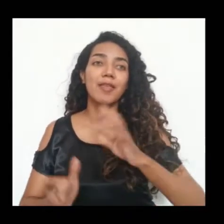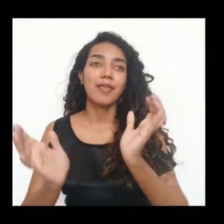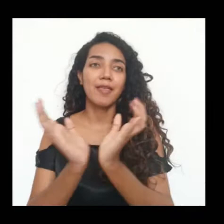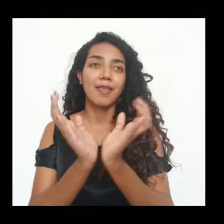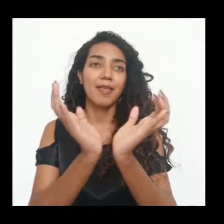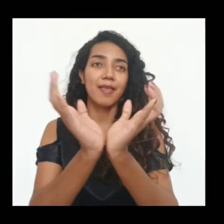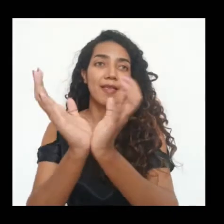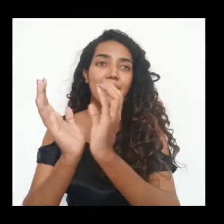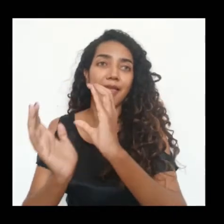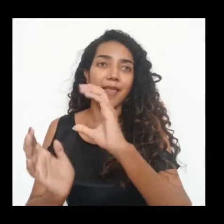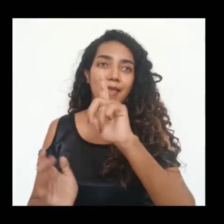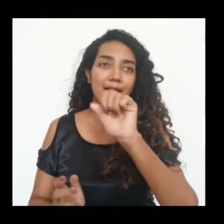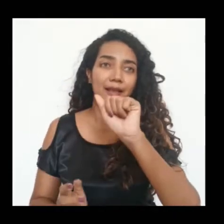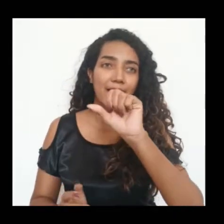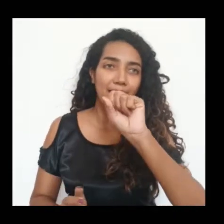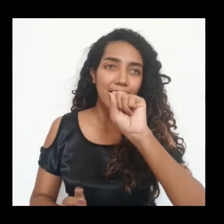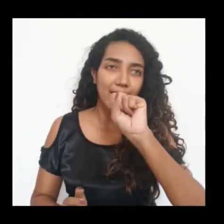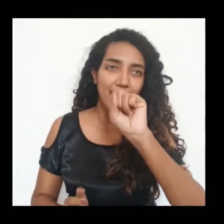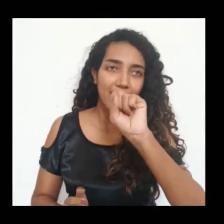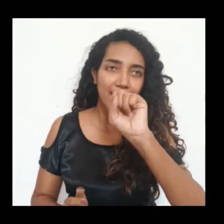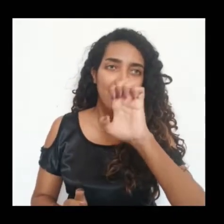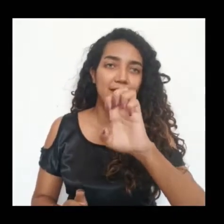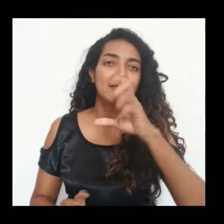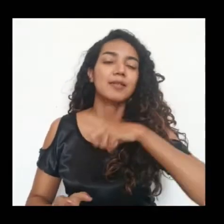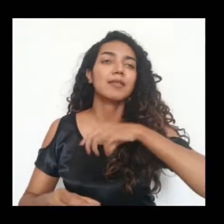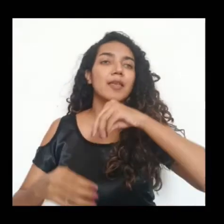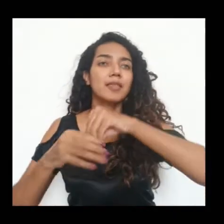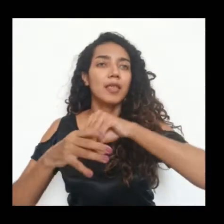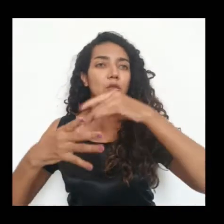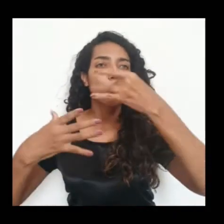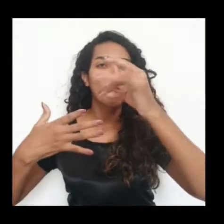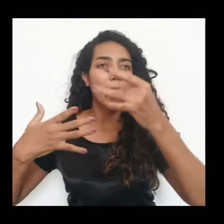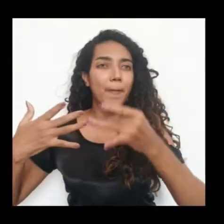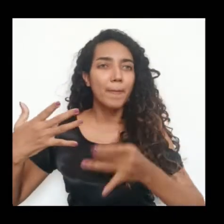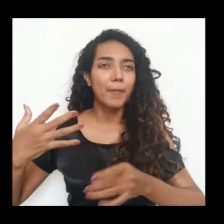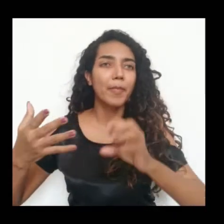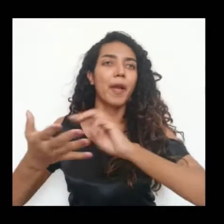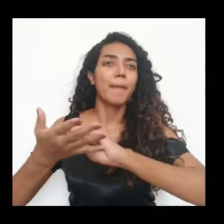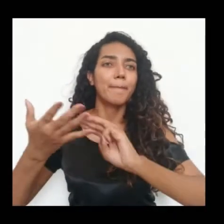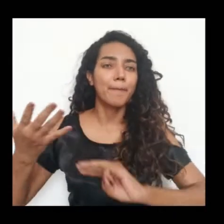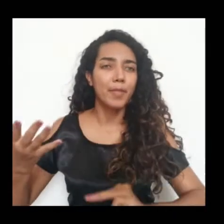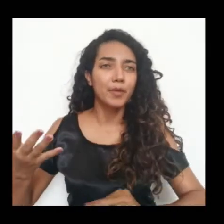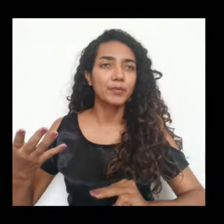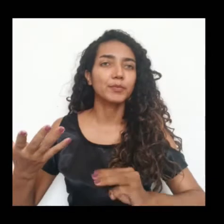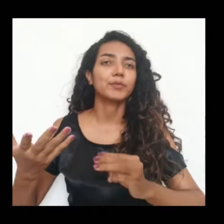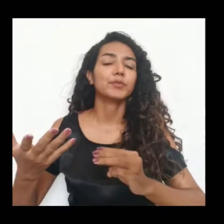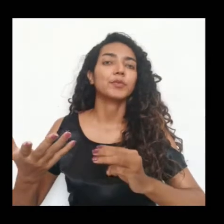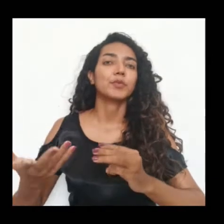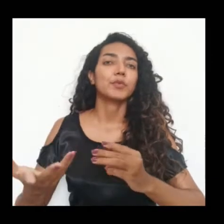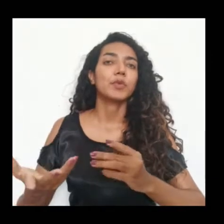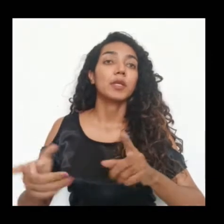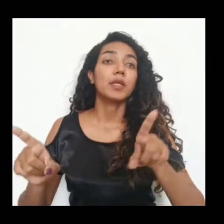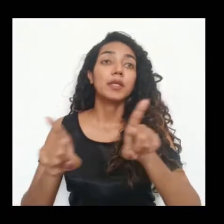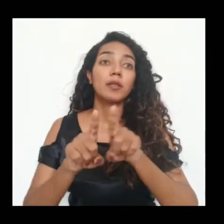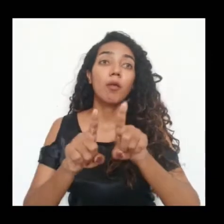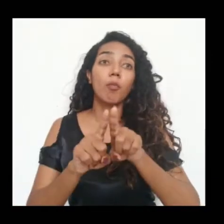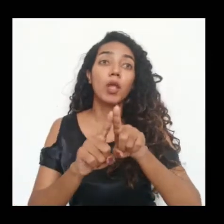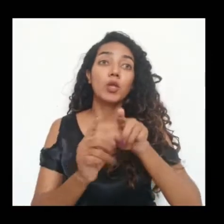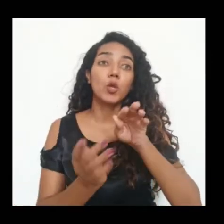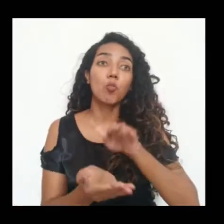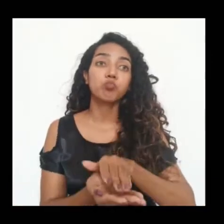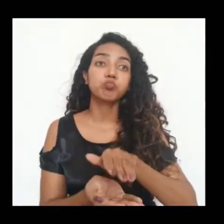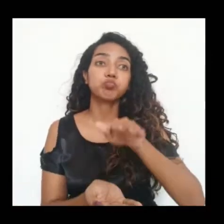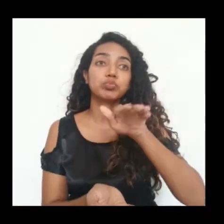métodos, atributos, construtores, ou seja, elas definem novos tipos, e os pacotes, que é o que a gente vai ver